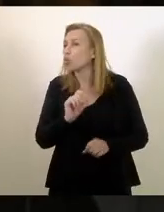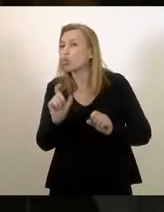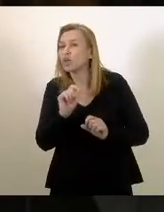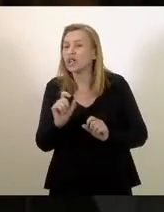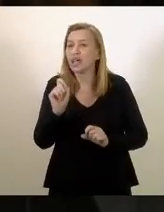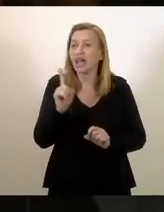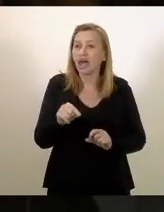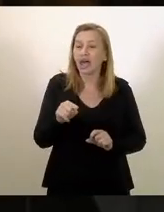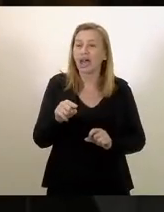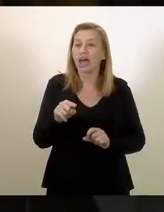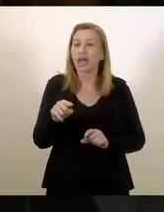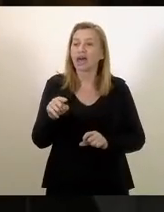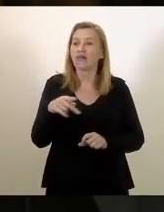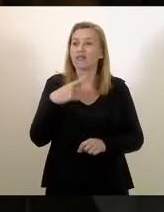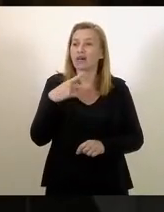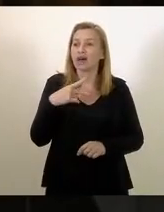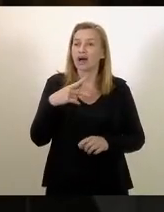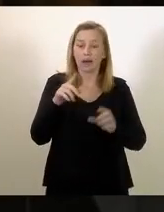república